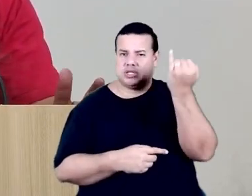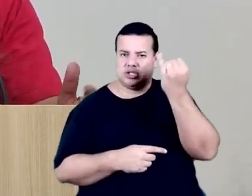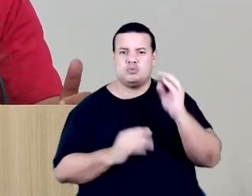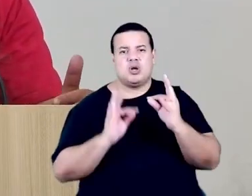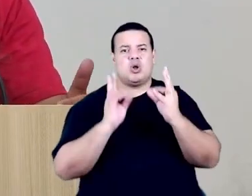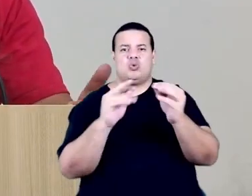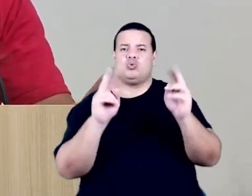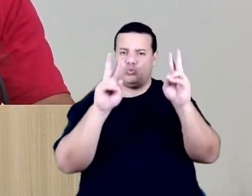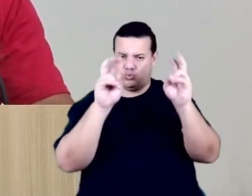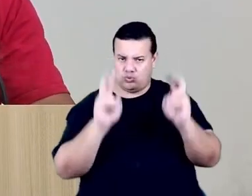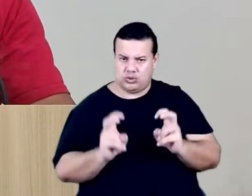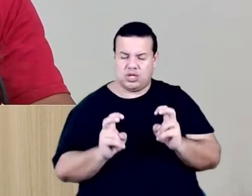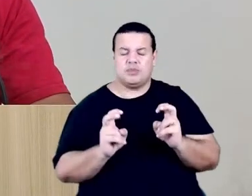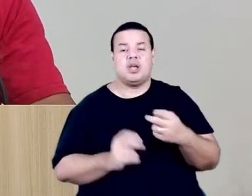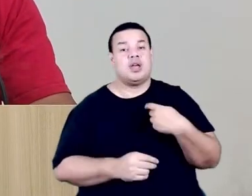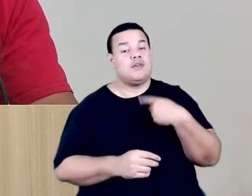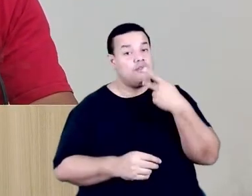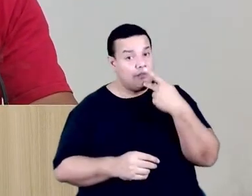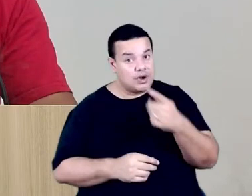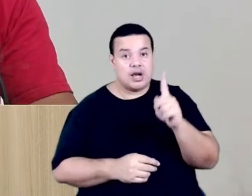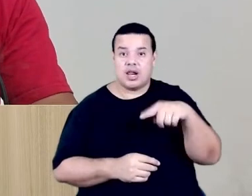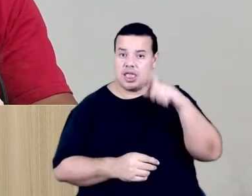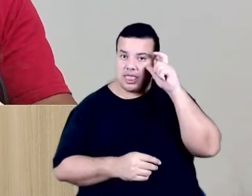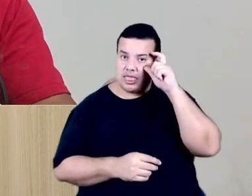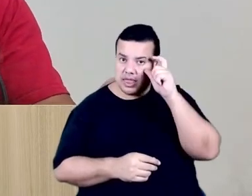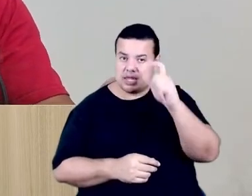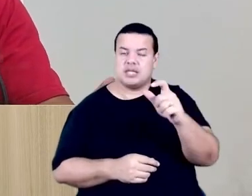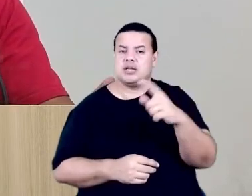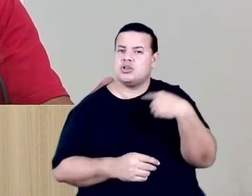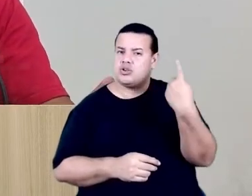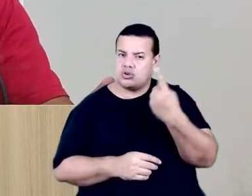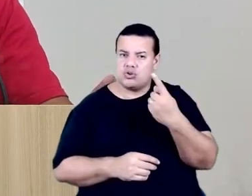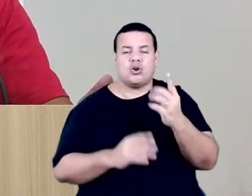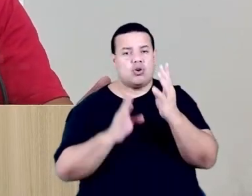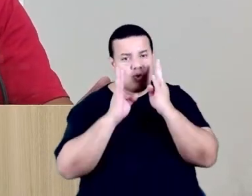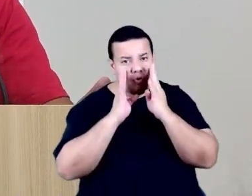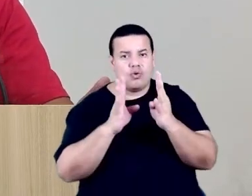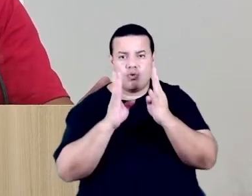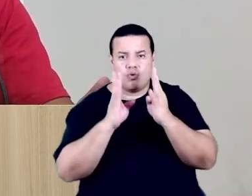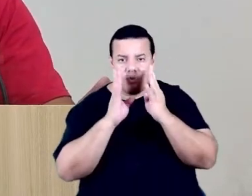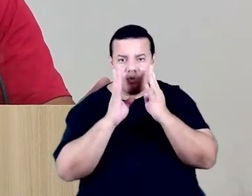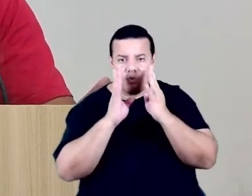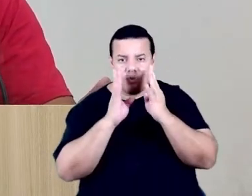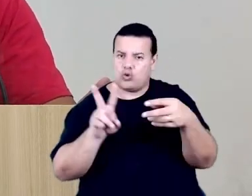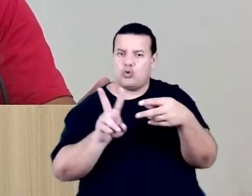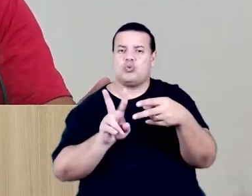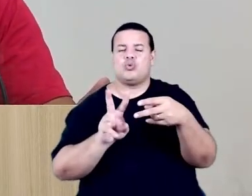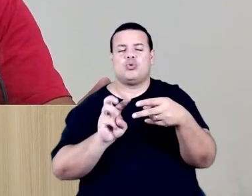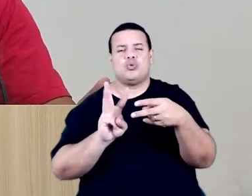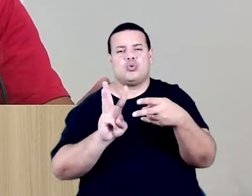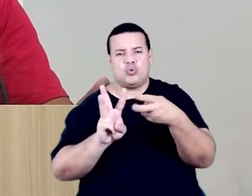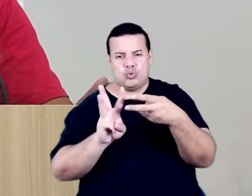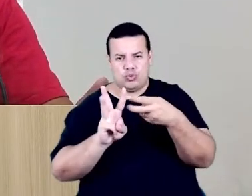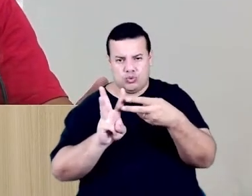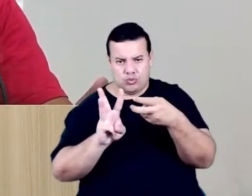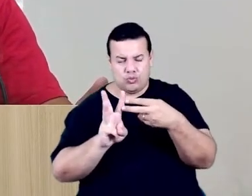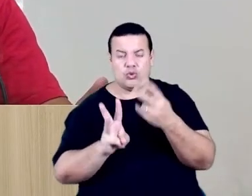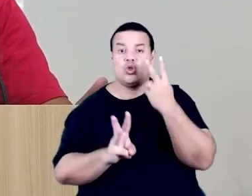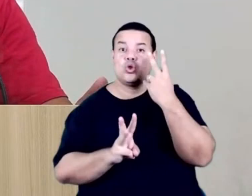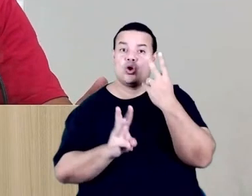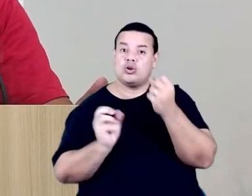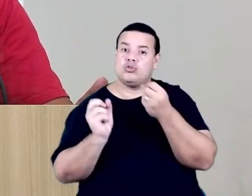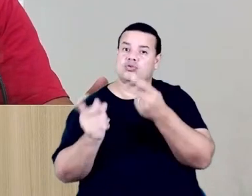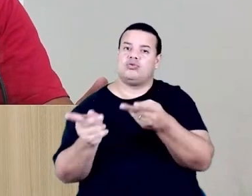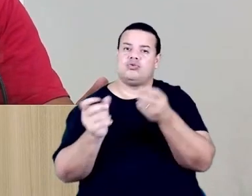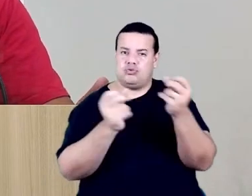e o e a fala tá interessante nós ouvimos os povos dos indígenas também nós somos lá nas duas nos dois assentamentos